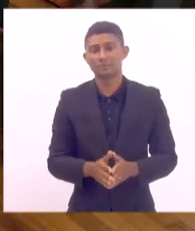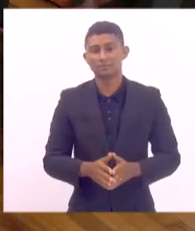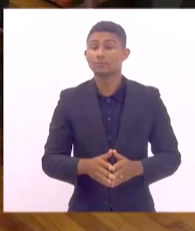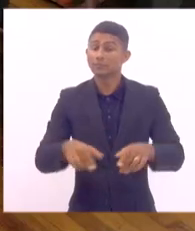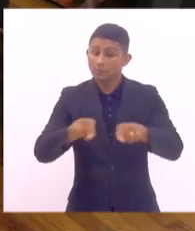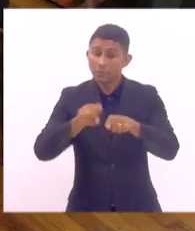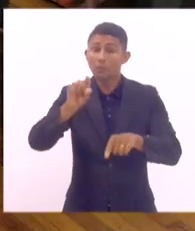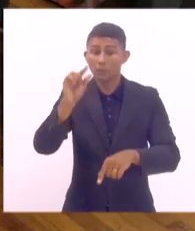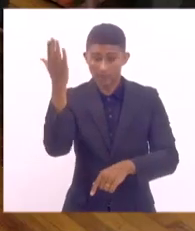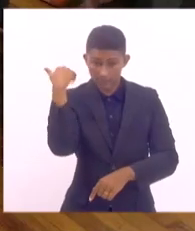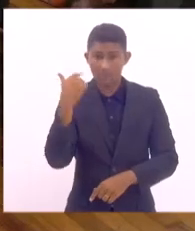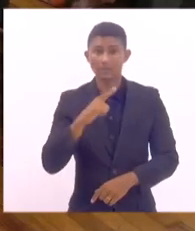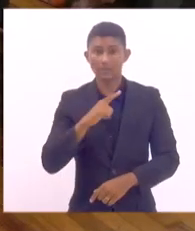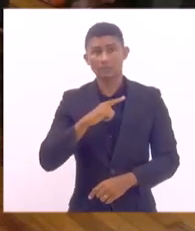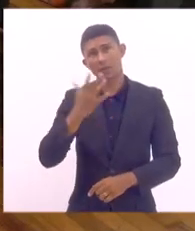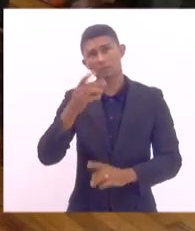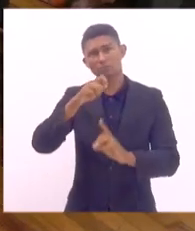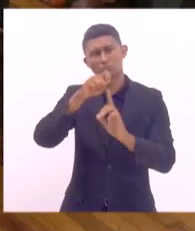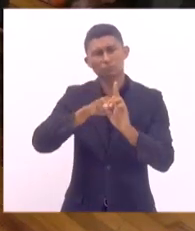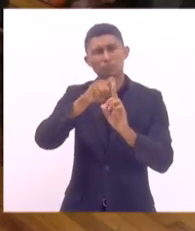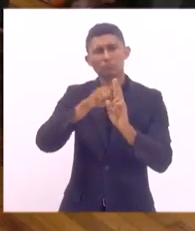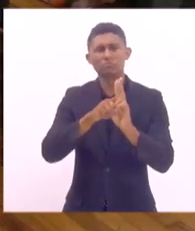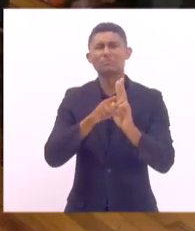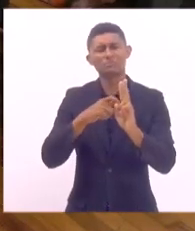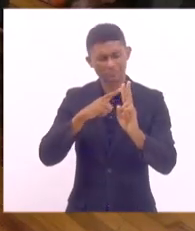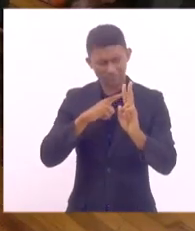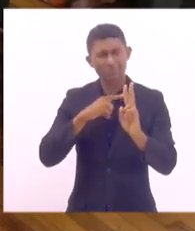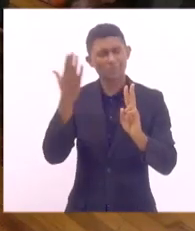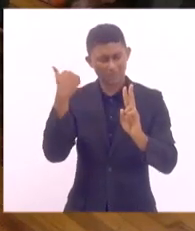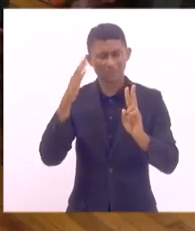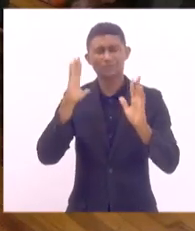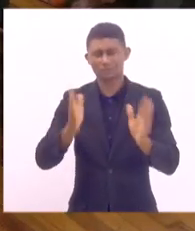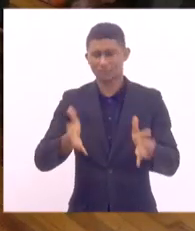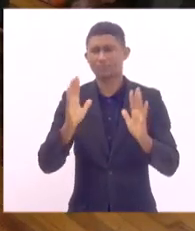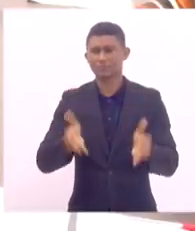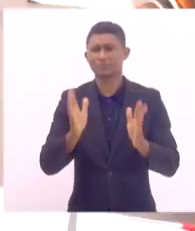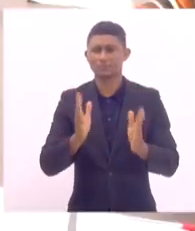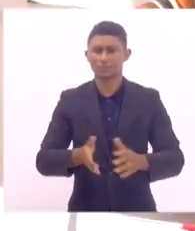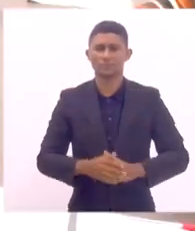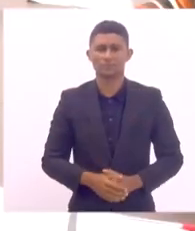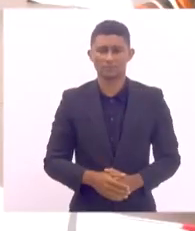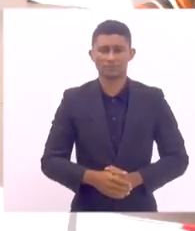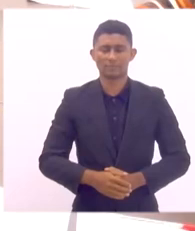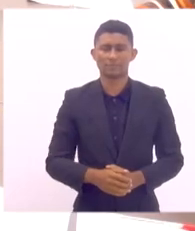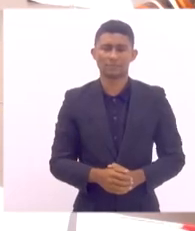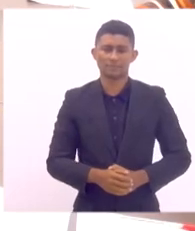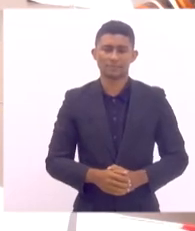pouco tempo. Não tem 2 meses.